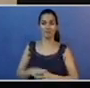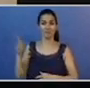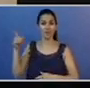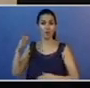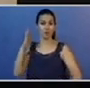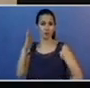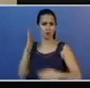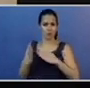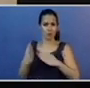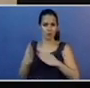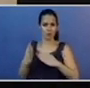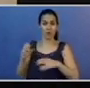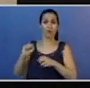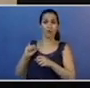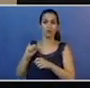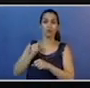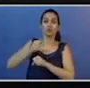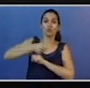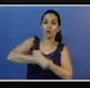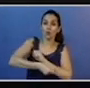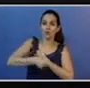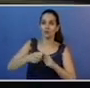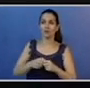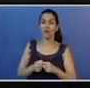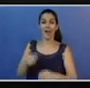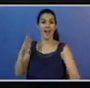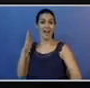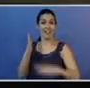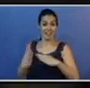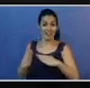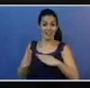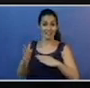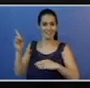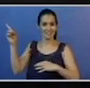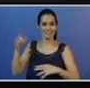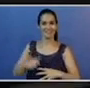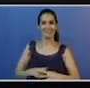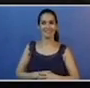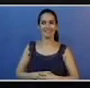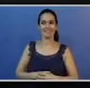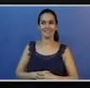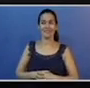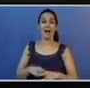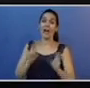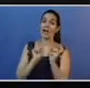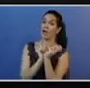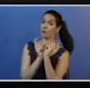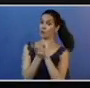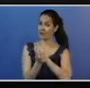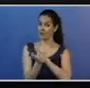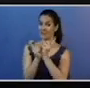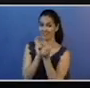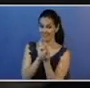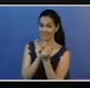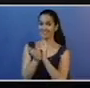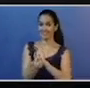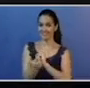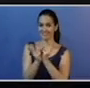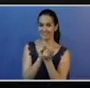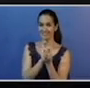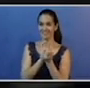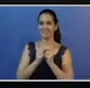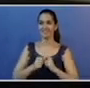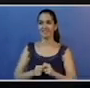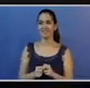judô, que é um esporte de combate, um esporte de luta. O karatê, a capoeira, também considerada como dança